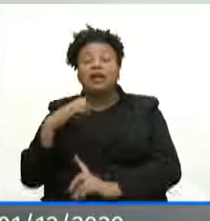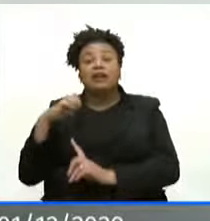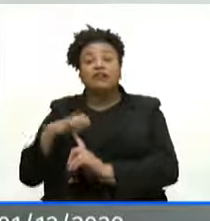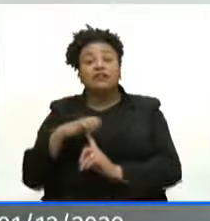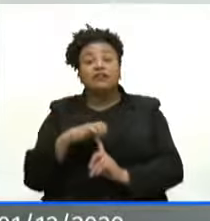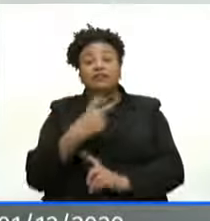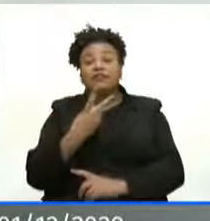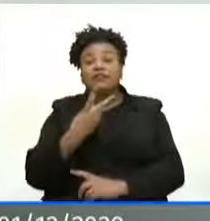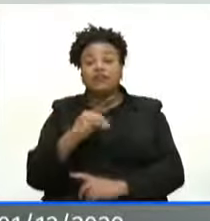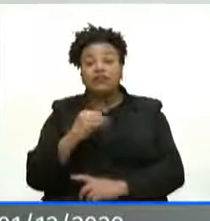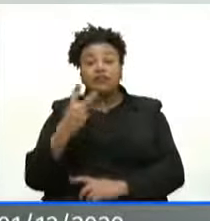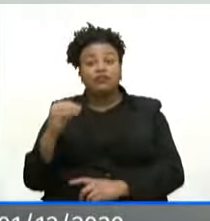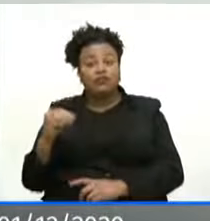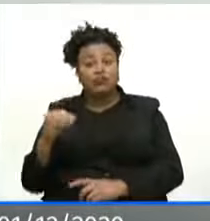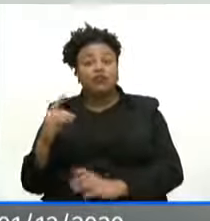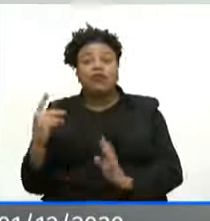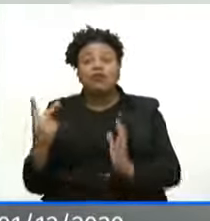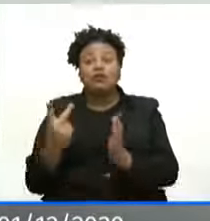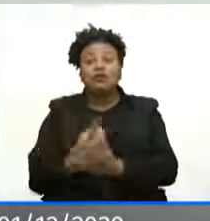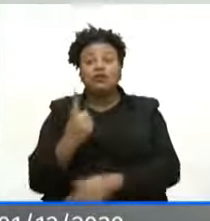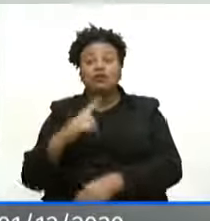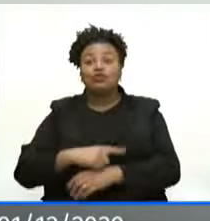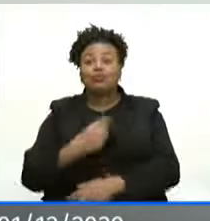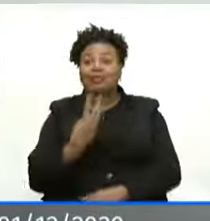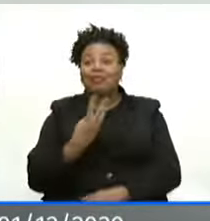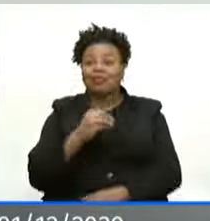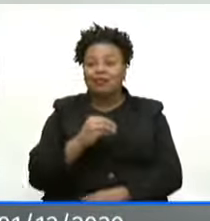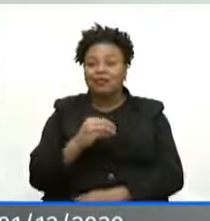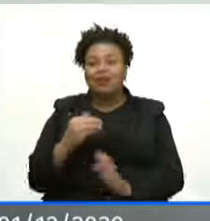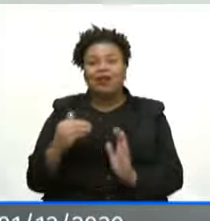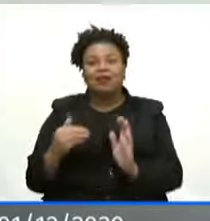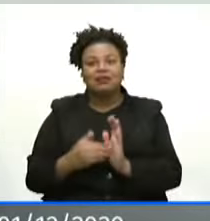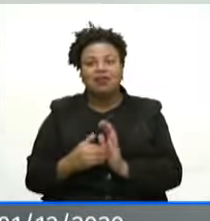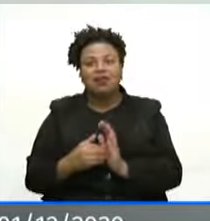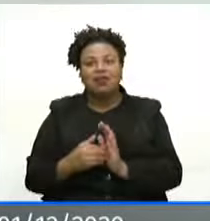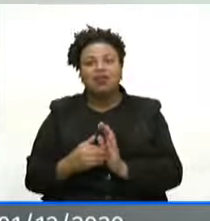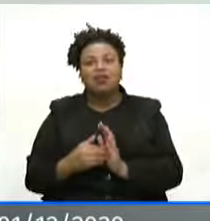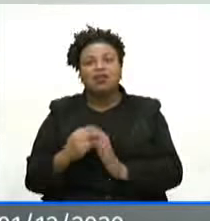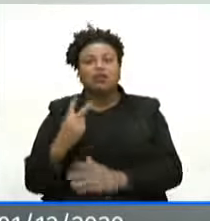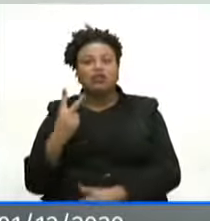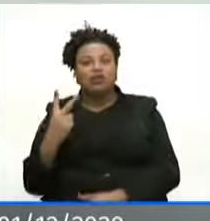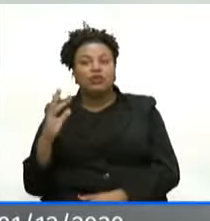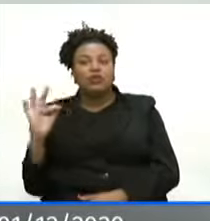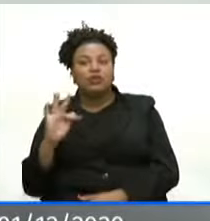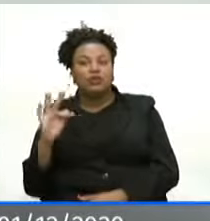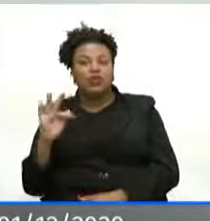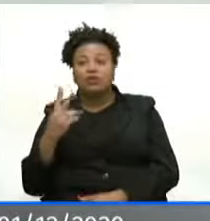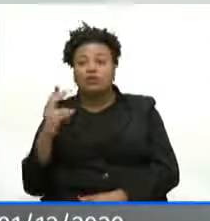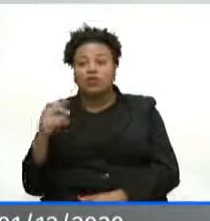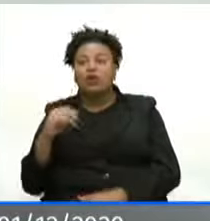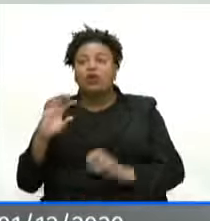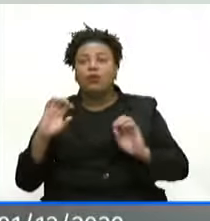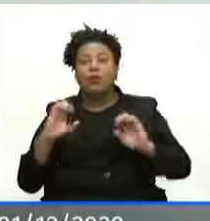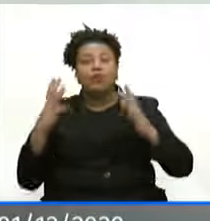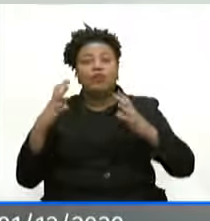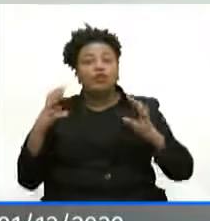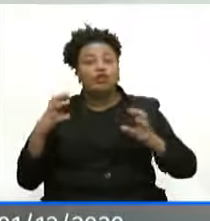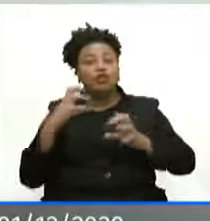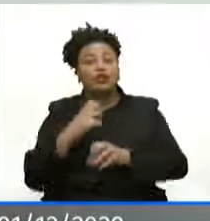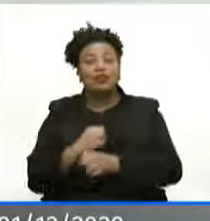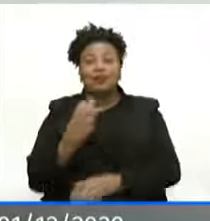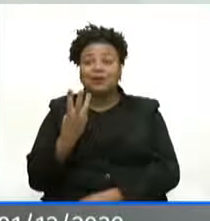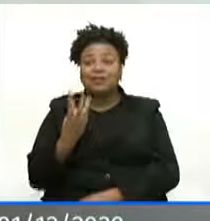2020 ocorreu de 30 a 2 de fevereiro de 2020 e o evento completa 36